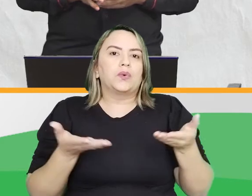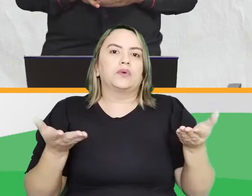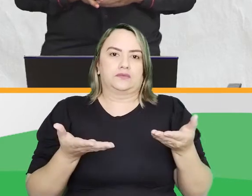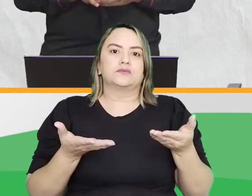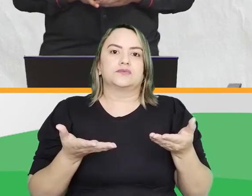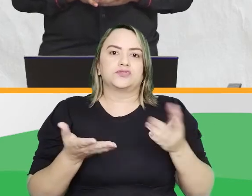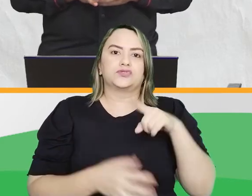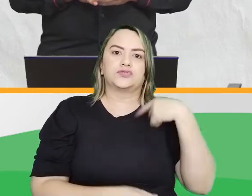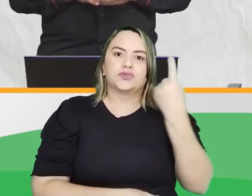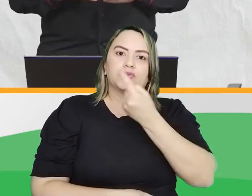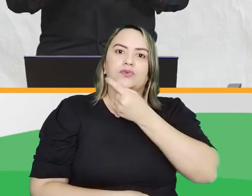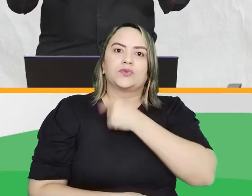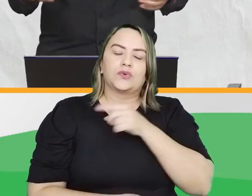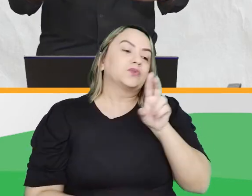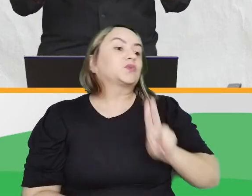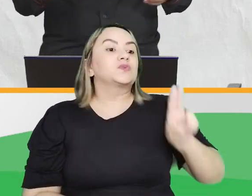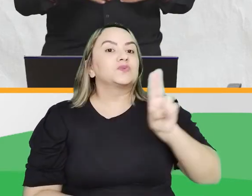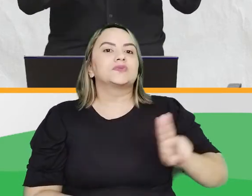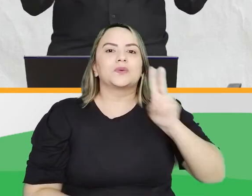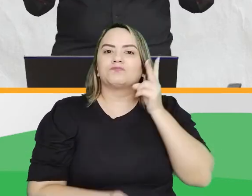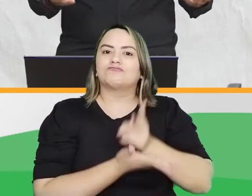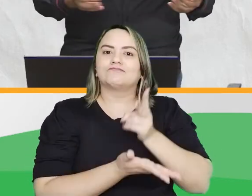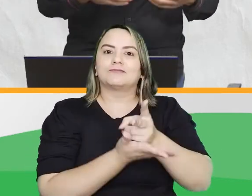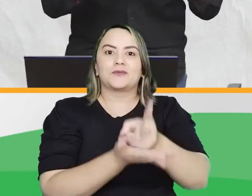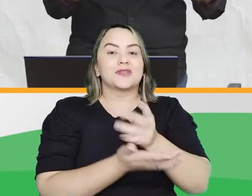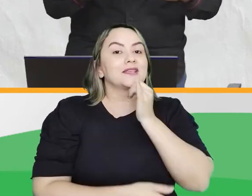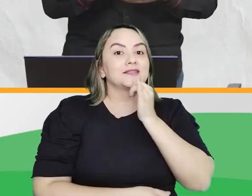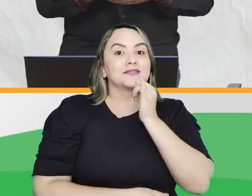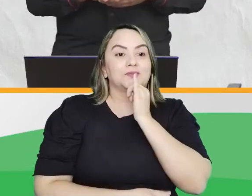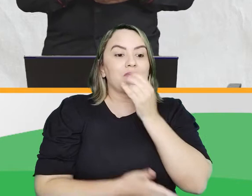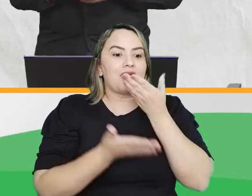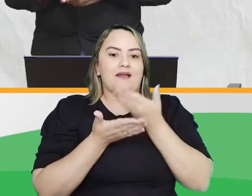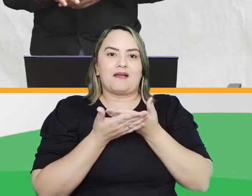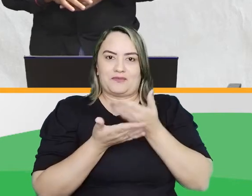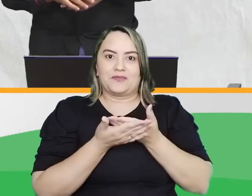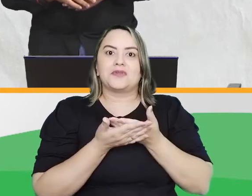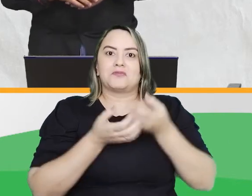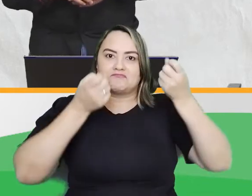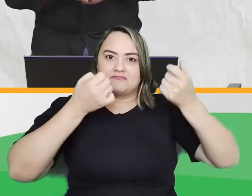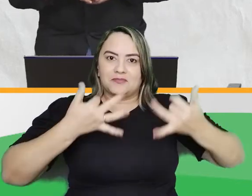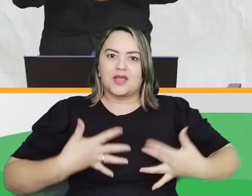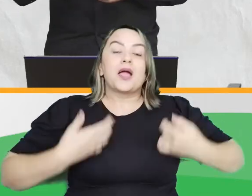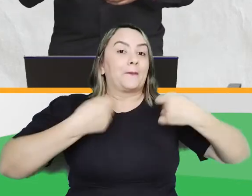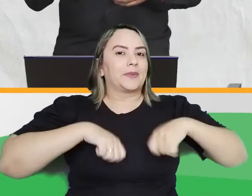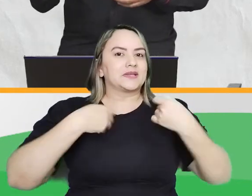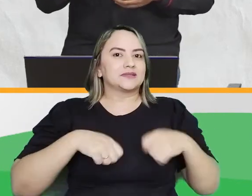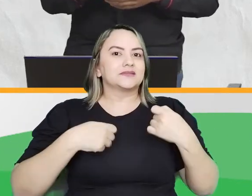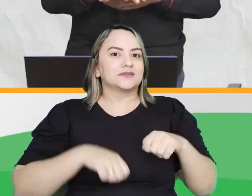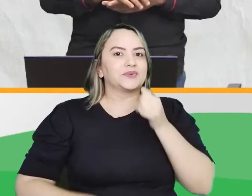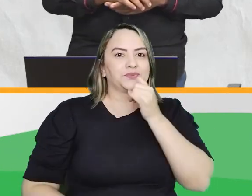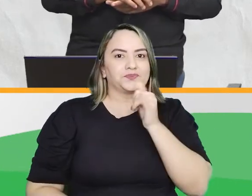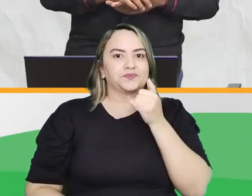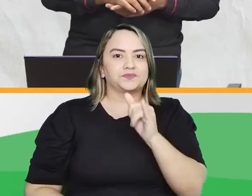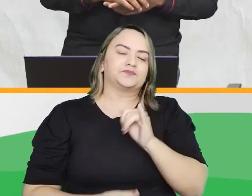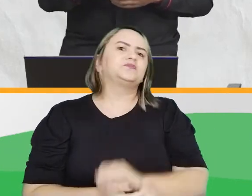energia elétrica, né, é a nossa grande aliada, né? Inclusive não seria possível estar gravando essa aula para vocês hoje se não existisse